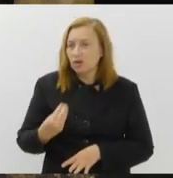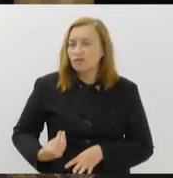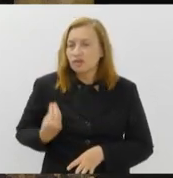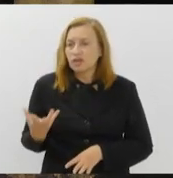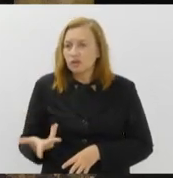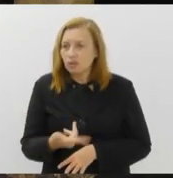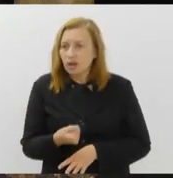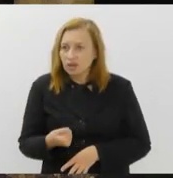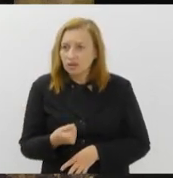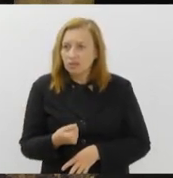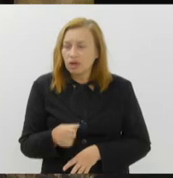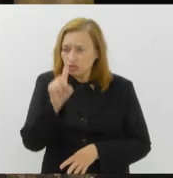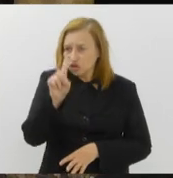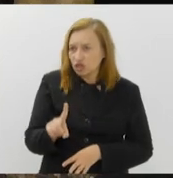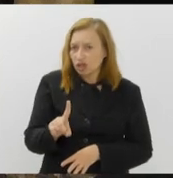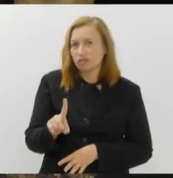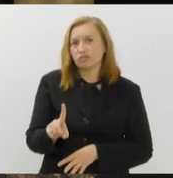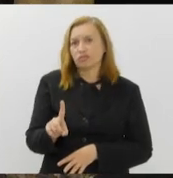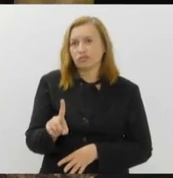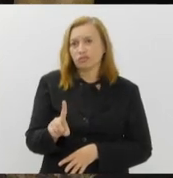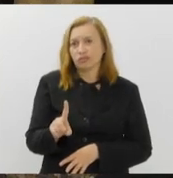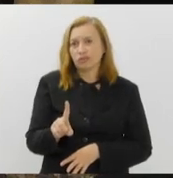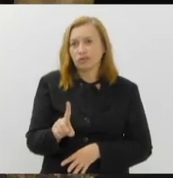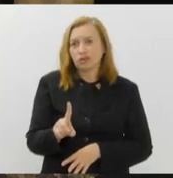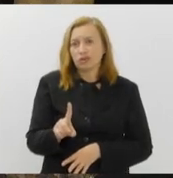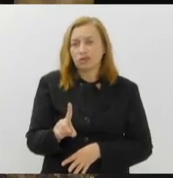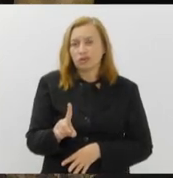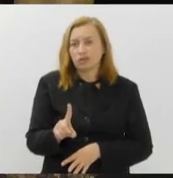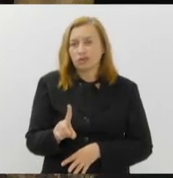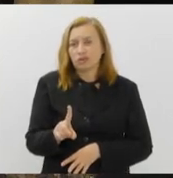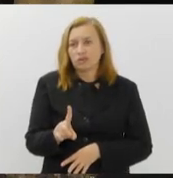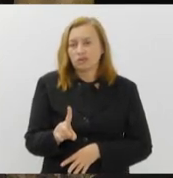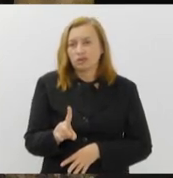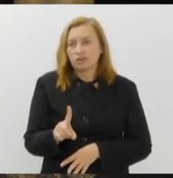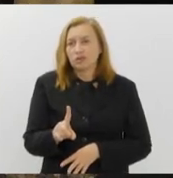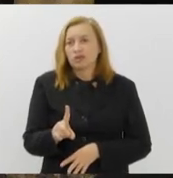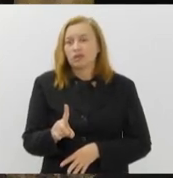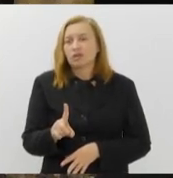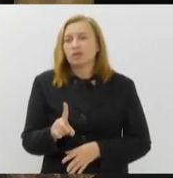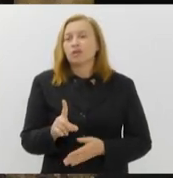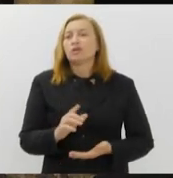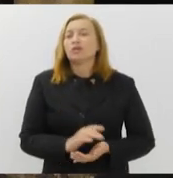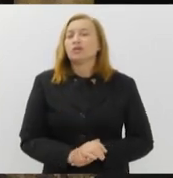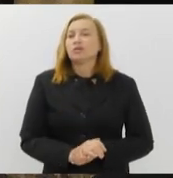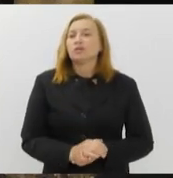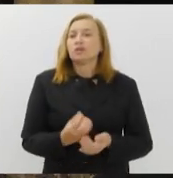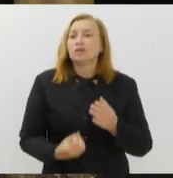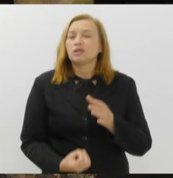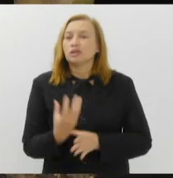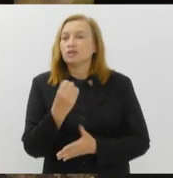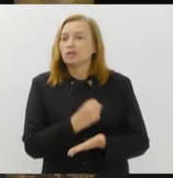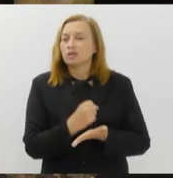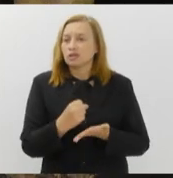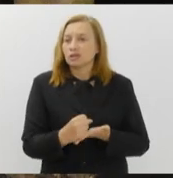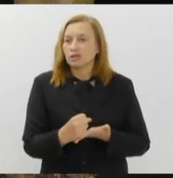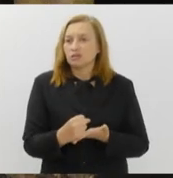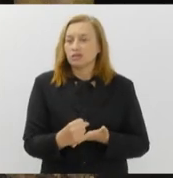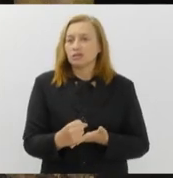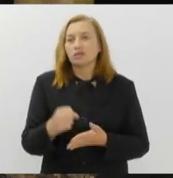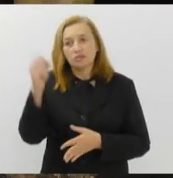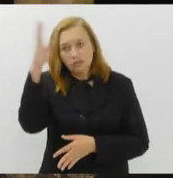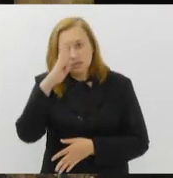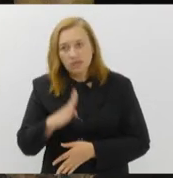previsto, é um direito, gente, né? Assim, está previsto num tratado internacional que foi internalizado no Brasil. A gente não tem como, a gente tem